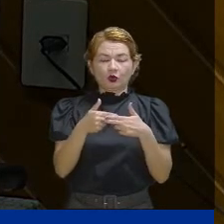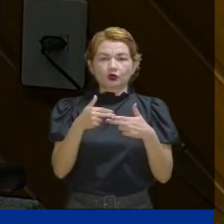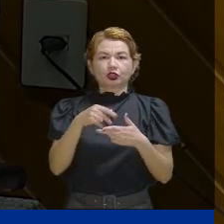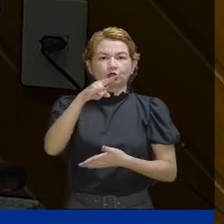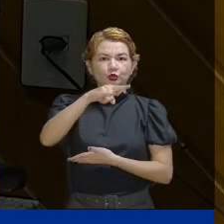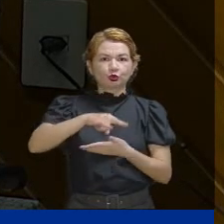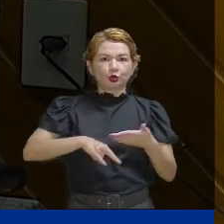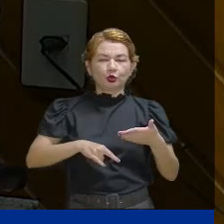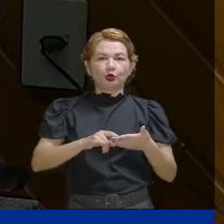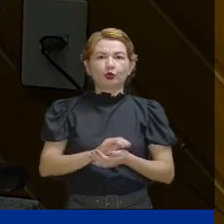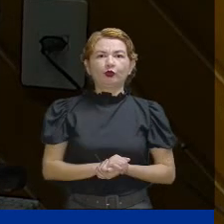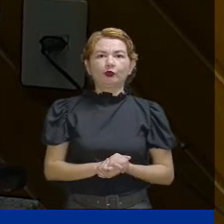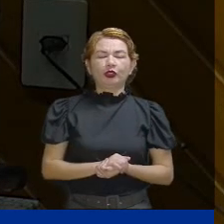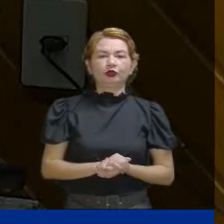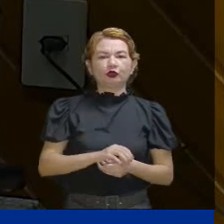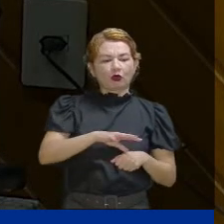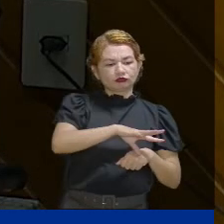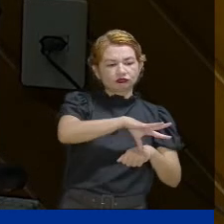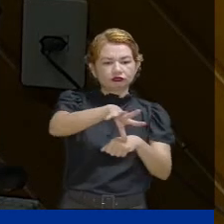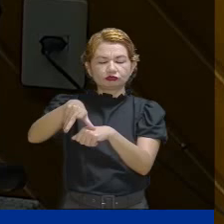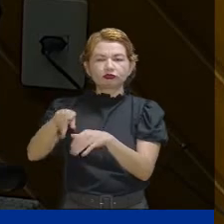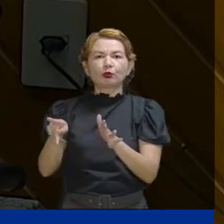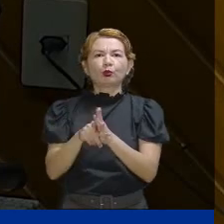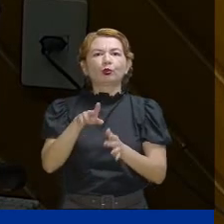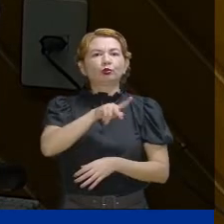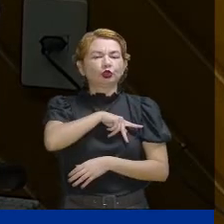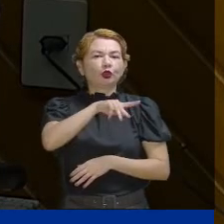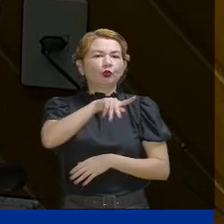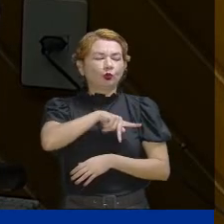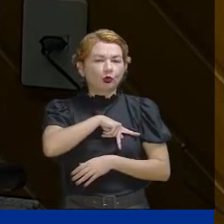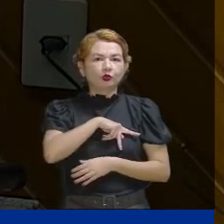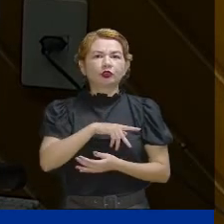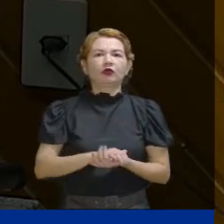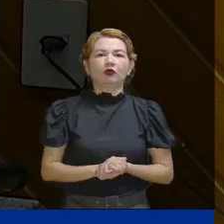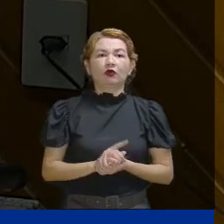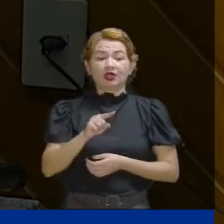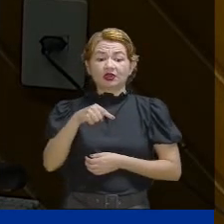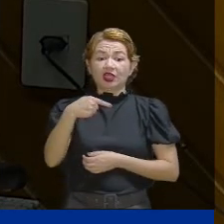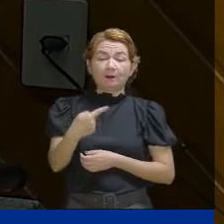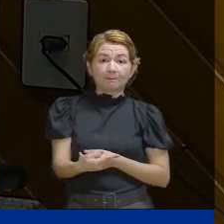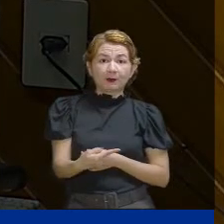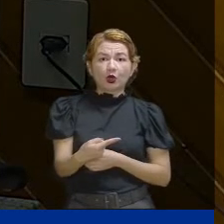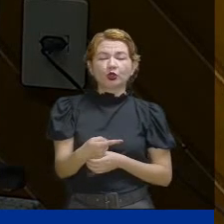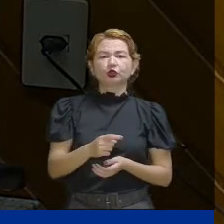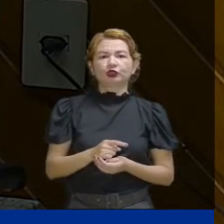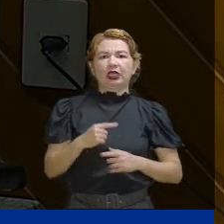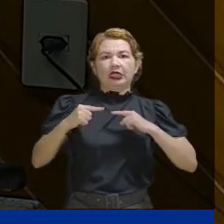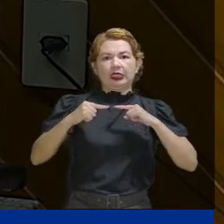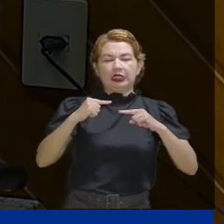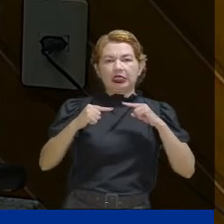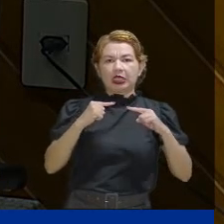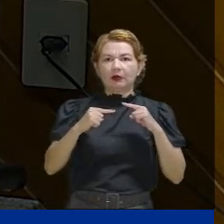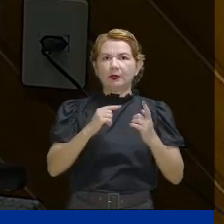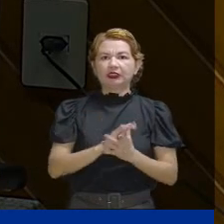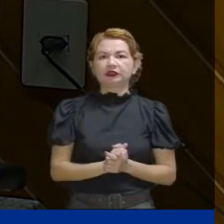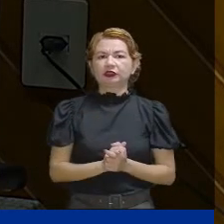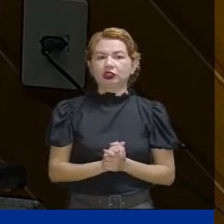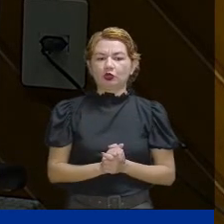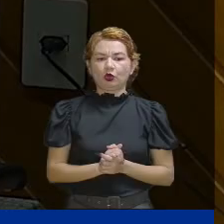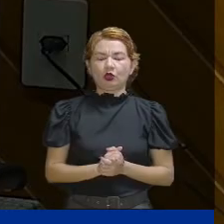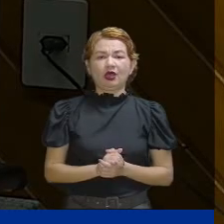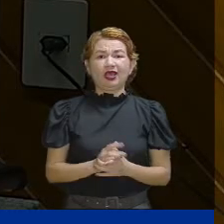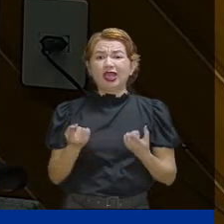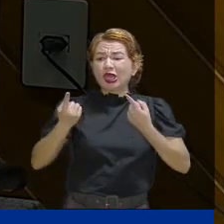utilizados documentos colacionados pelo Ministério Público após a contestação, o que violaria o devido